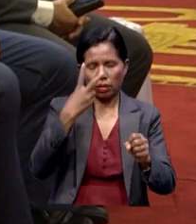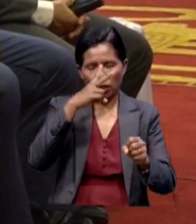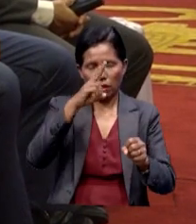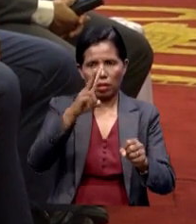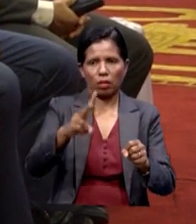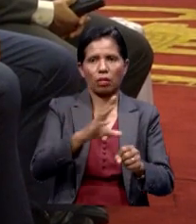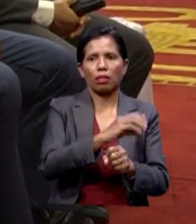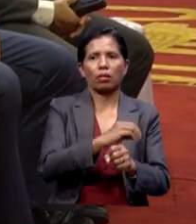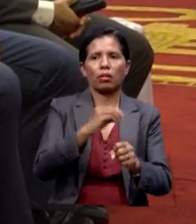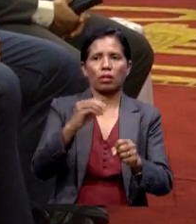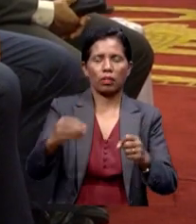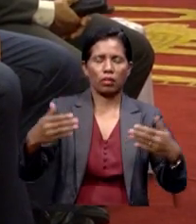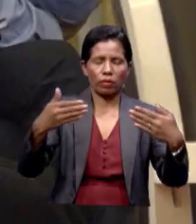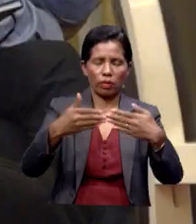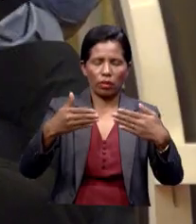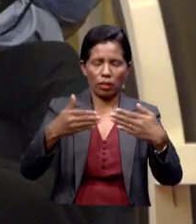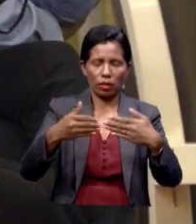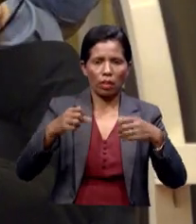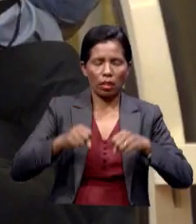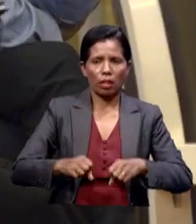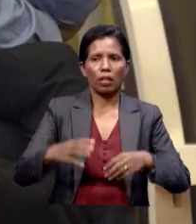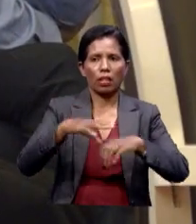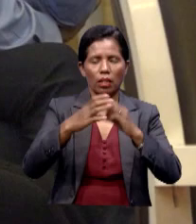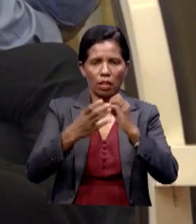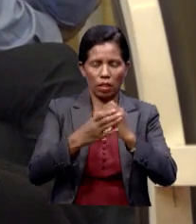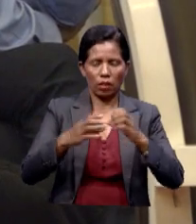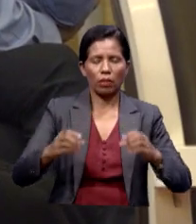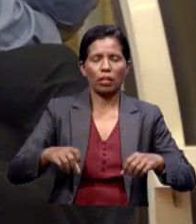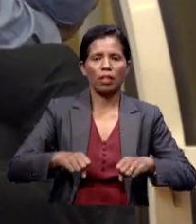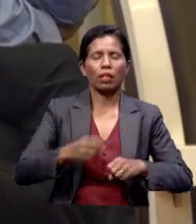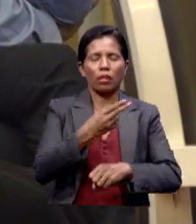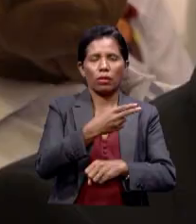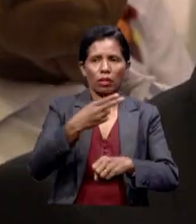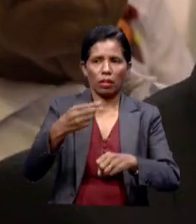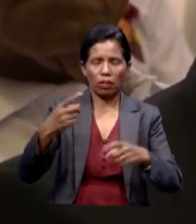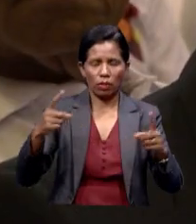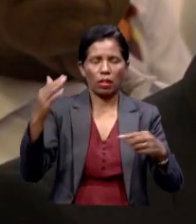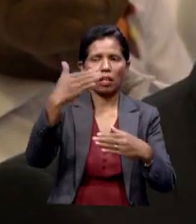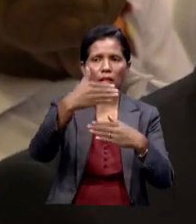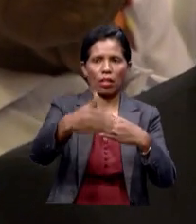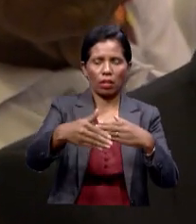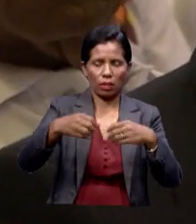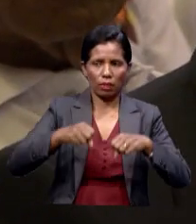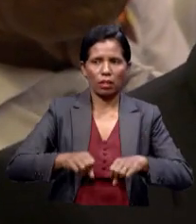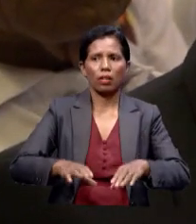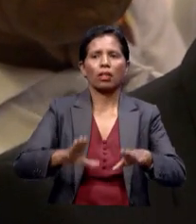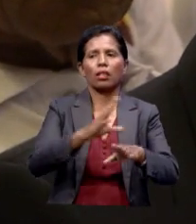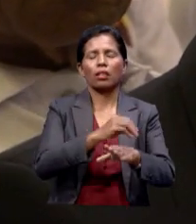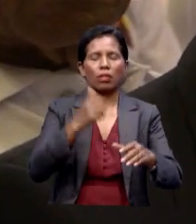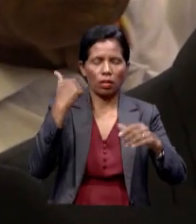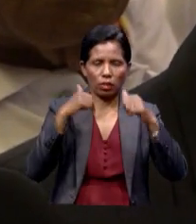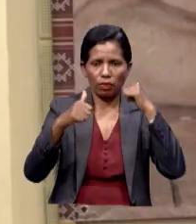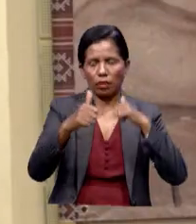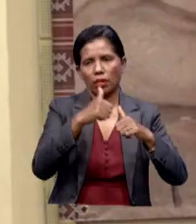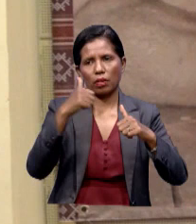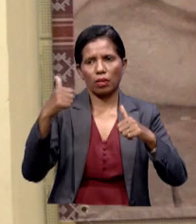para a resolução fronteira terrestre com a Indonésia, ou de hackat para a negociação fronteira marítima com a Indonésia, não atividade selo, que